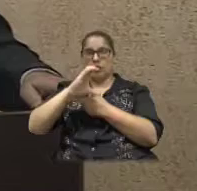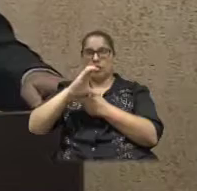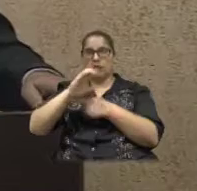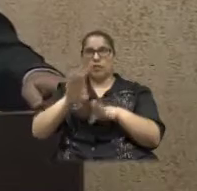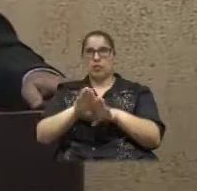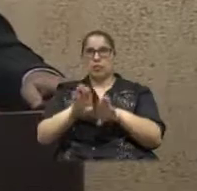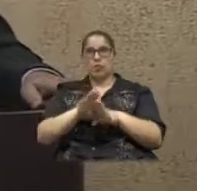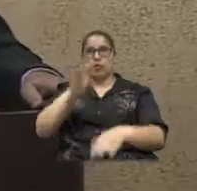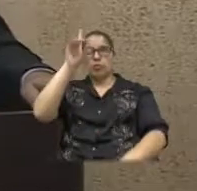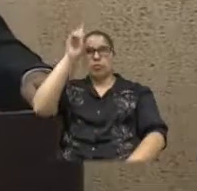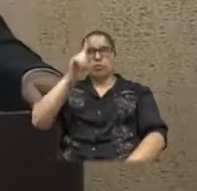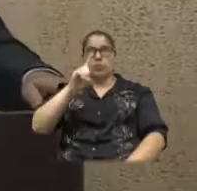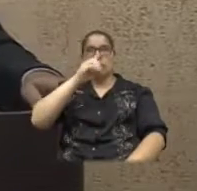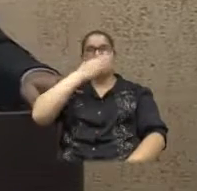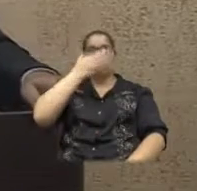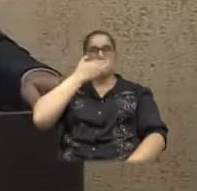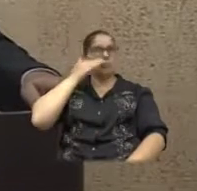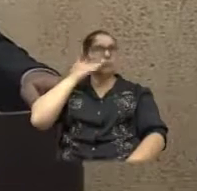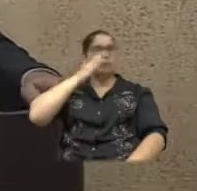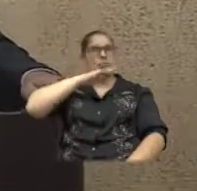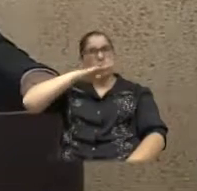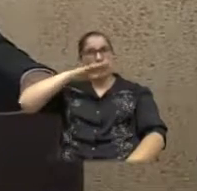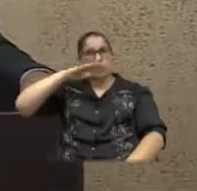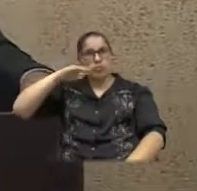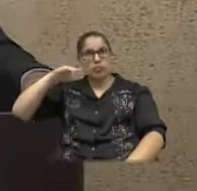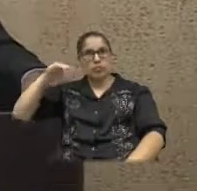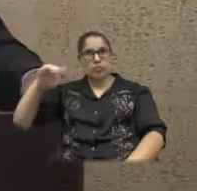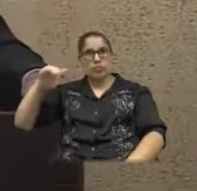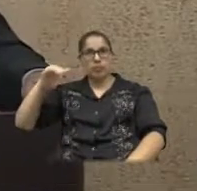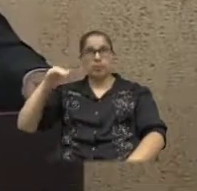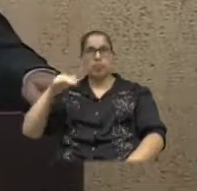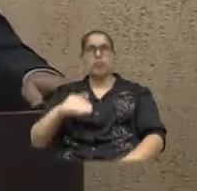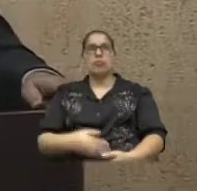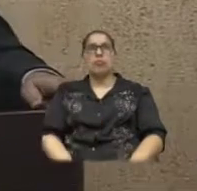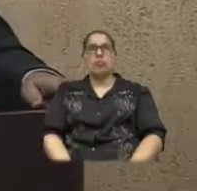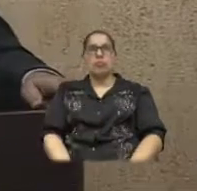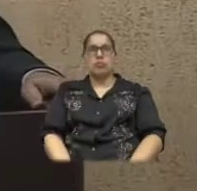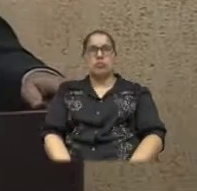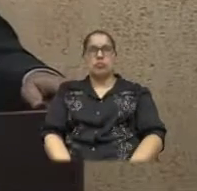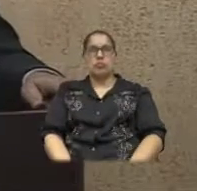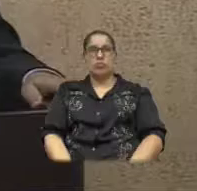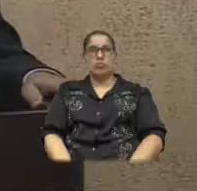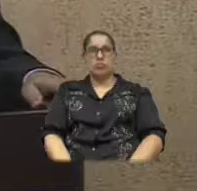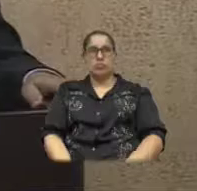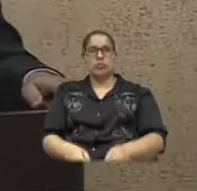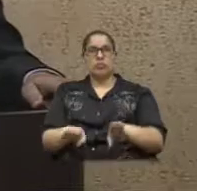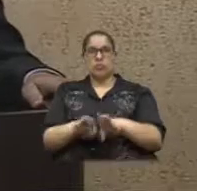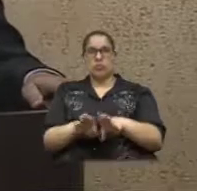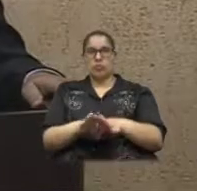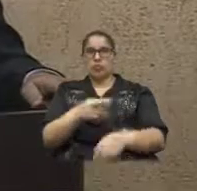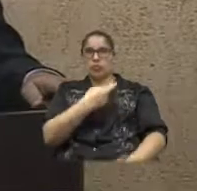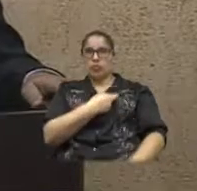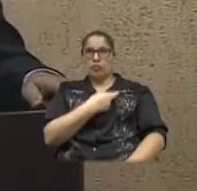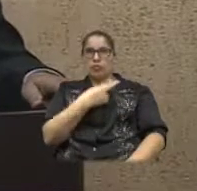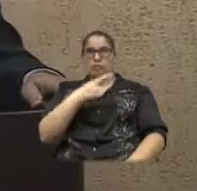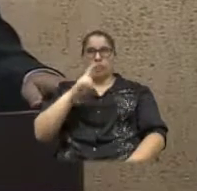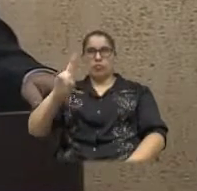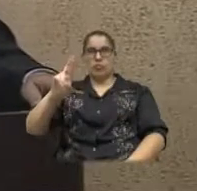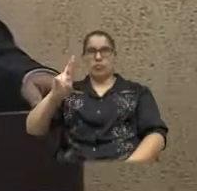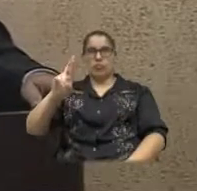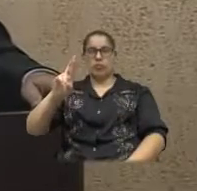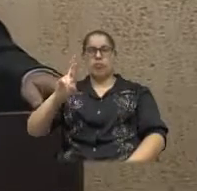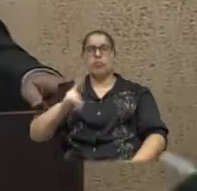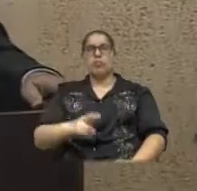da criança e houve uma ofensa à religião alheia.